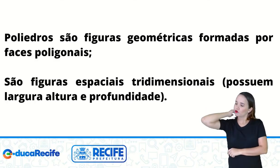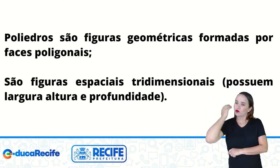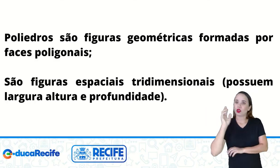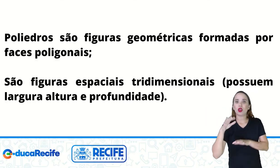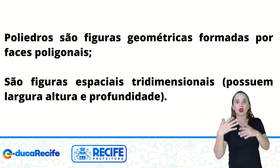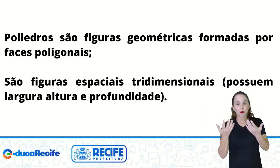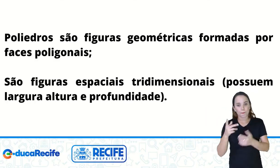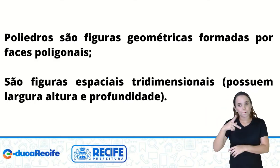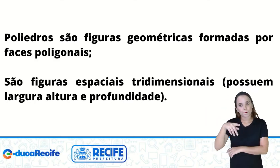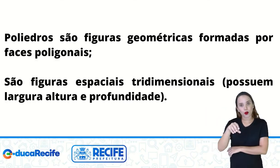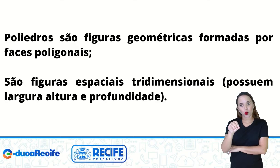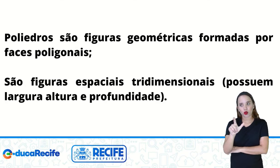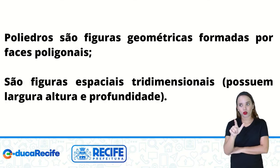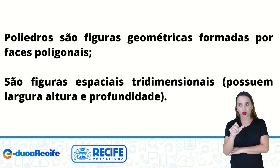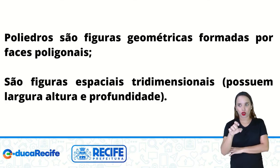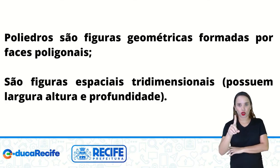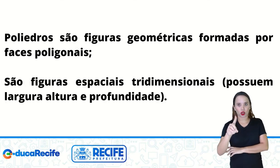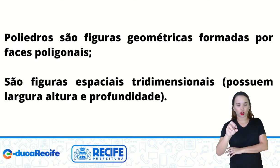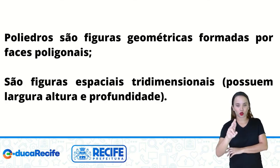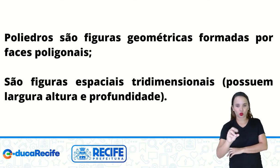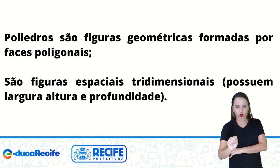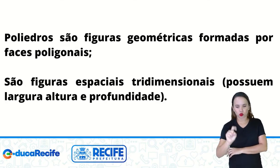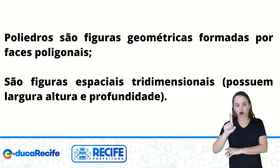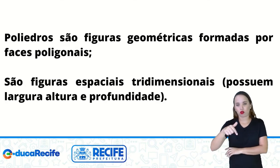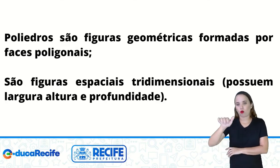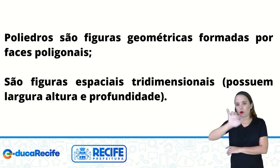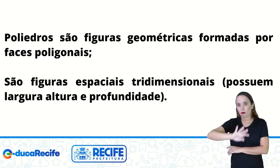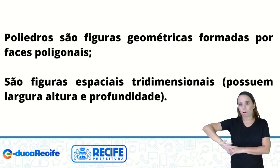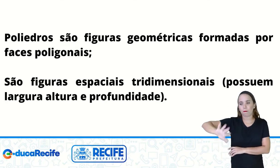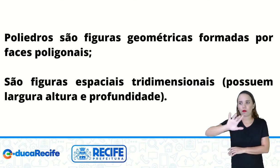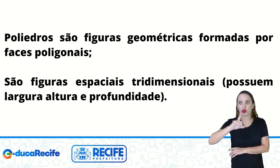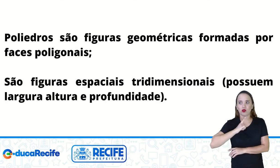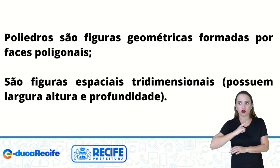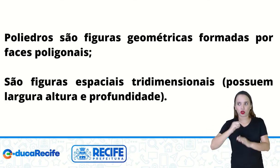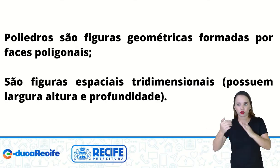figuras geométricas formadas por faces